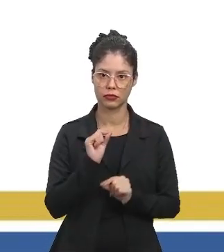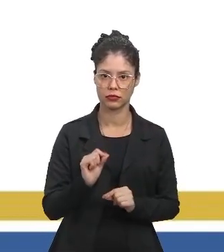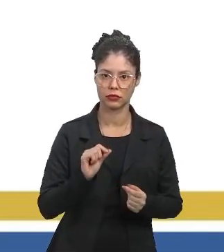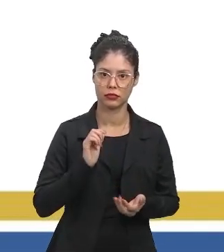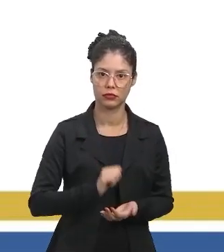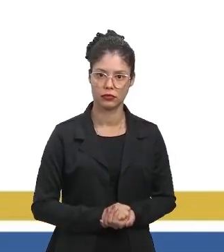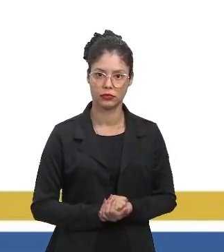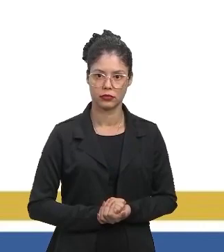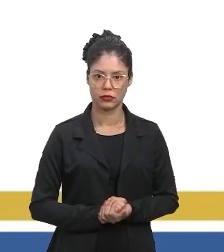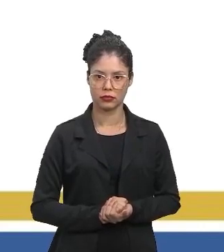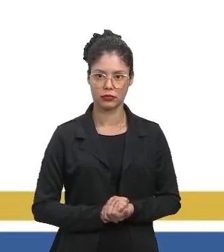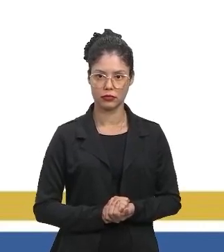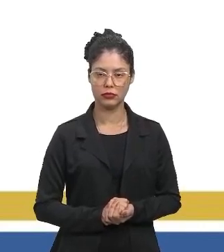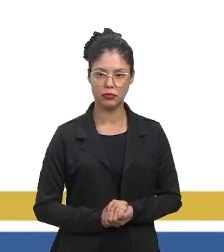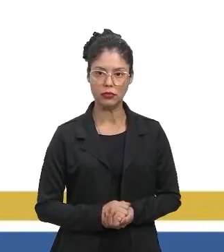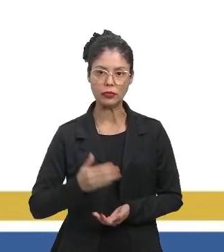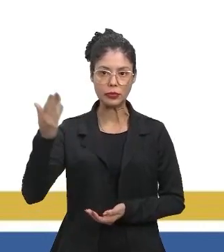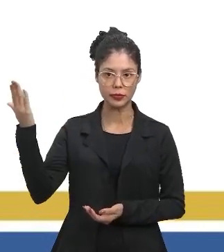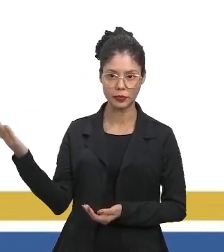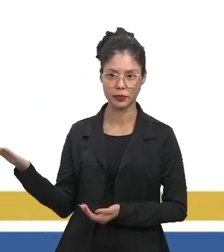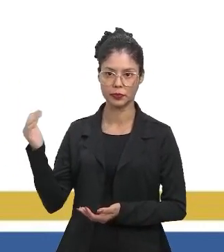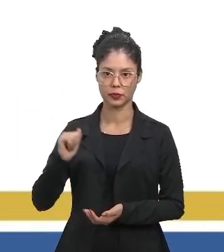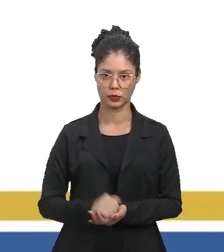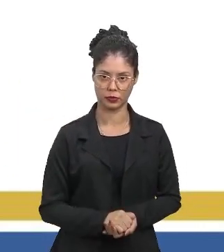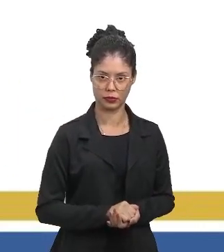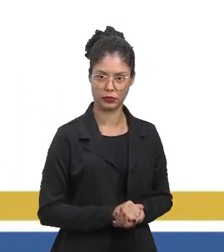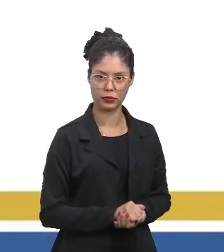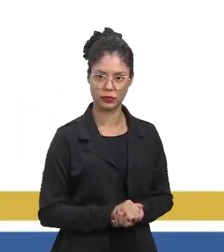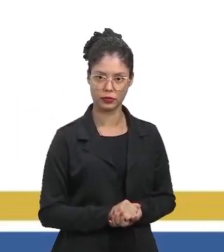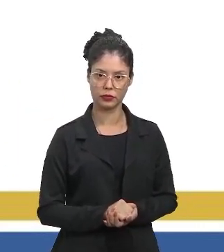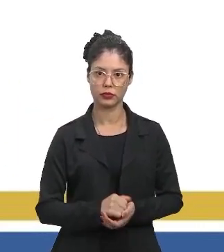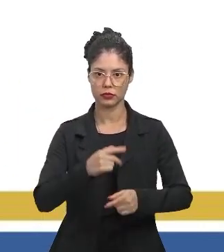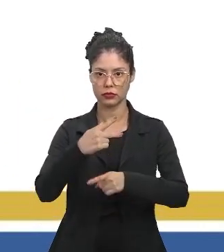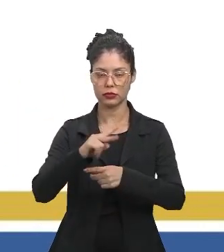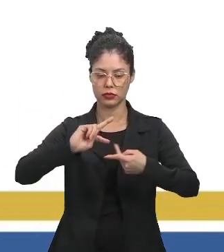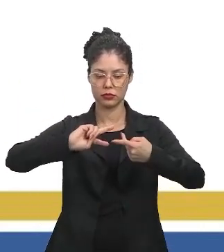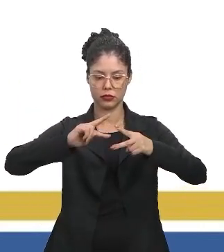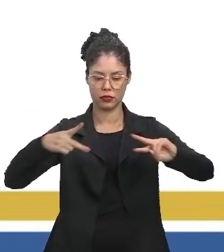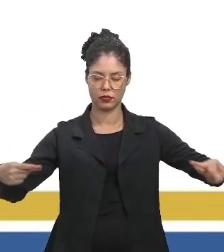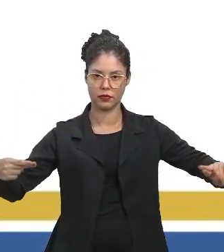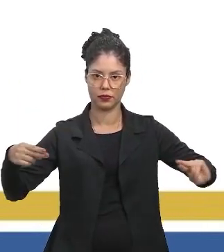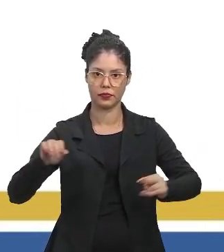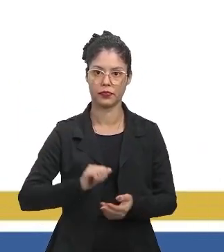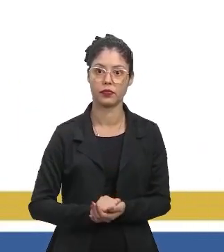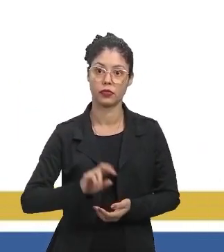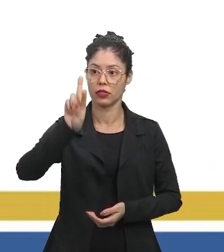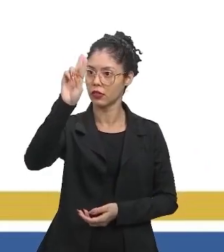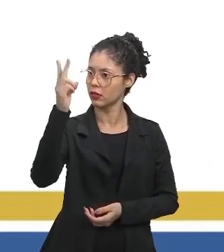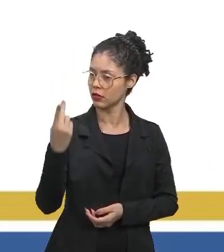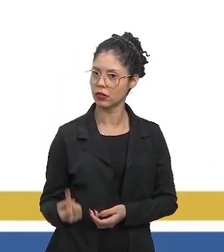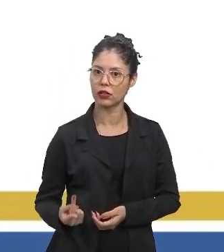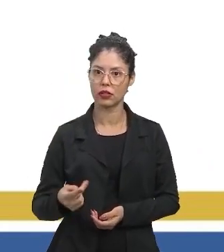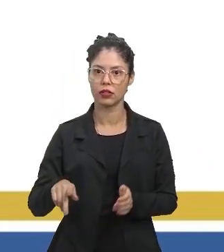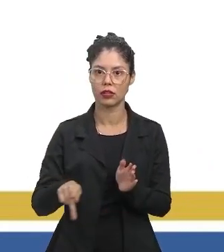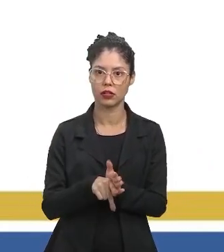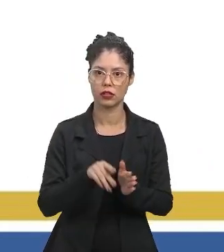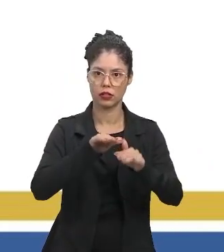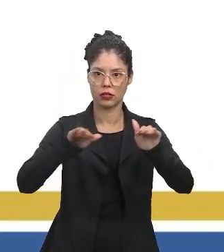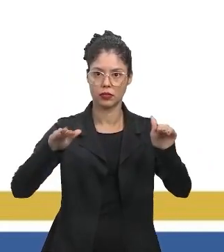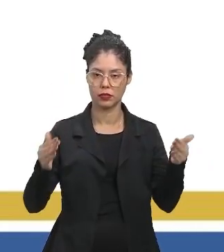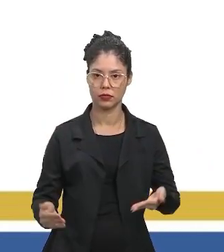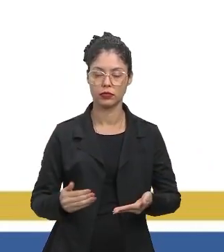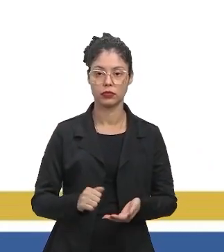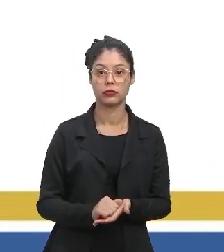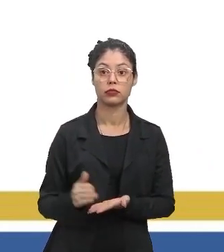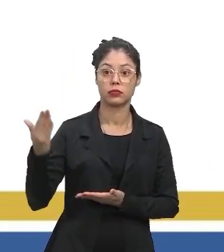como integrante aqui da nossa aula uma charge que diz assim, proteína para a mesa. Quem é